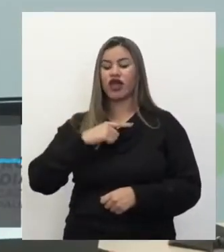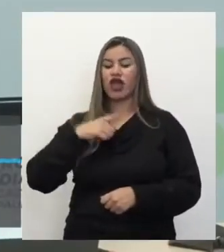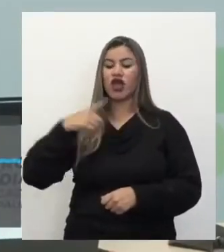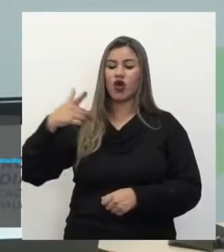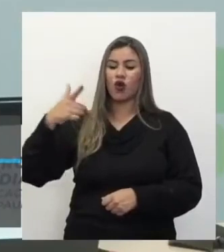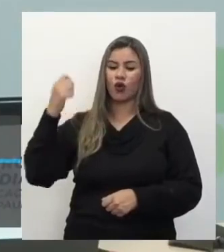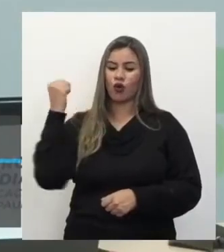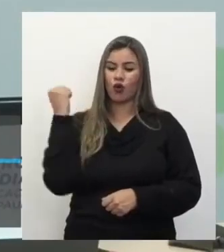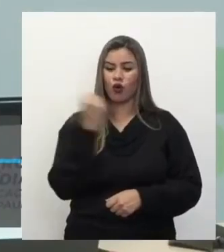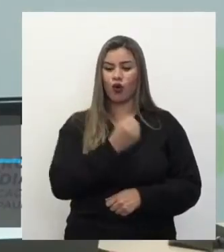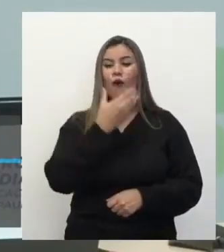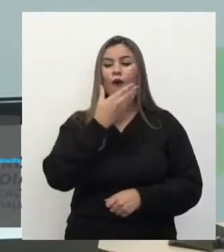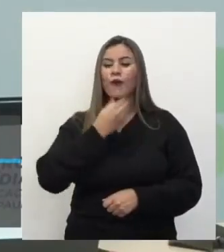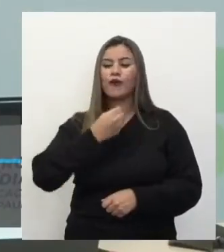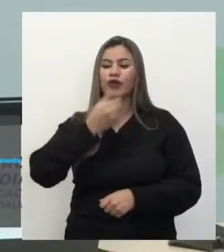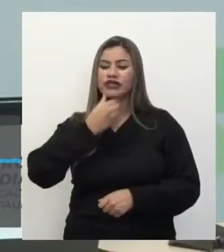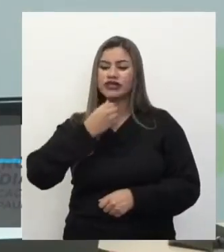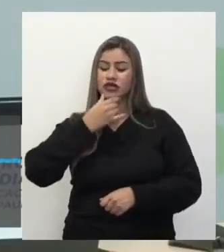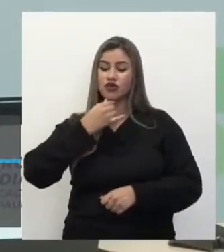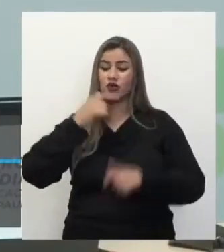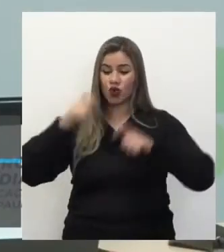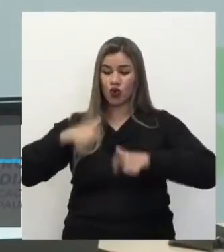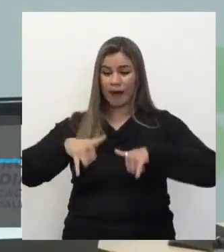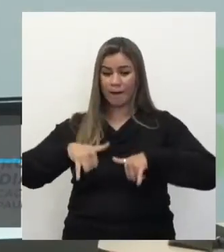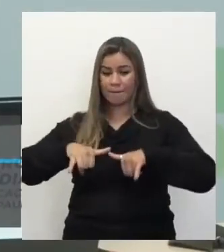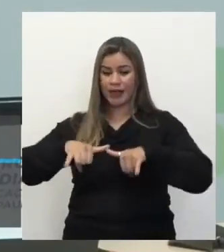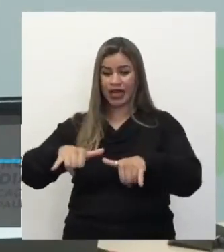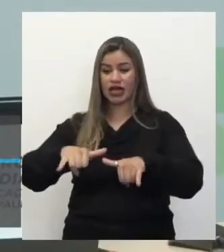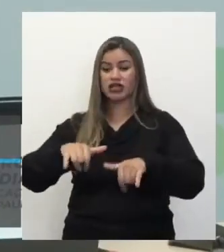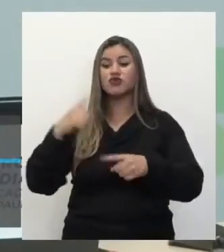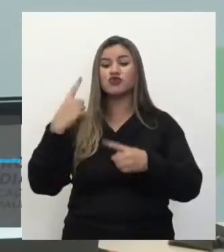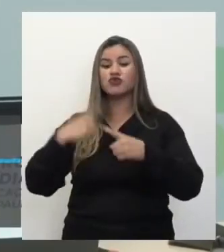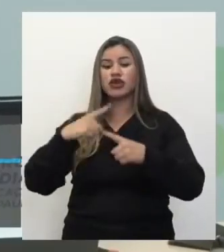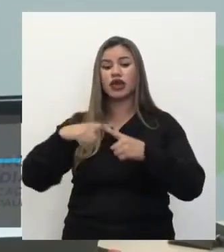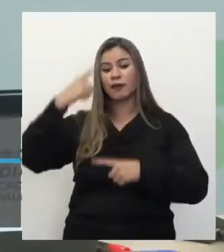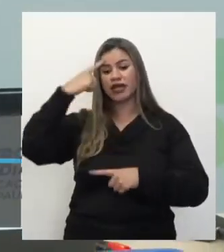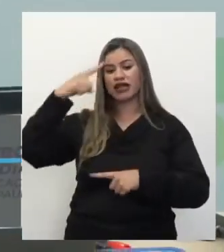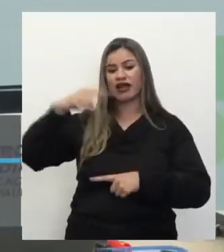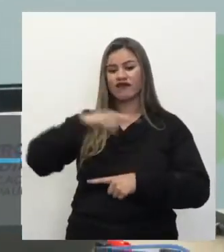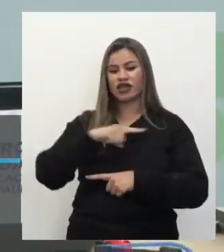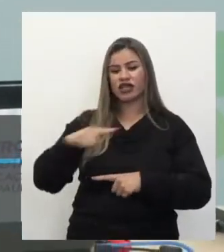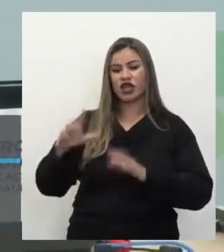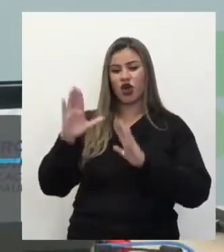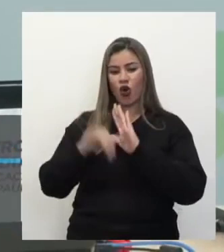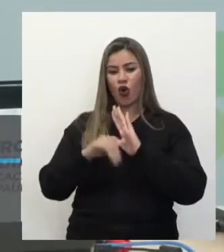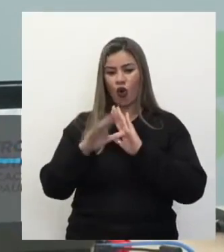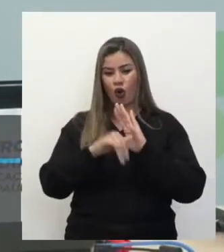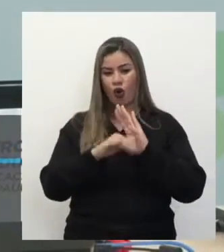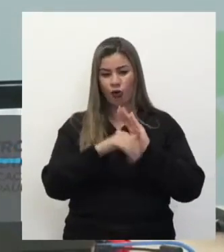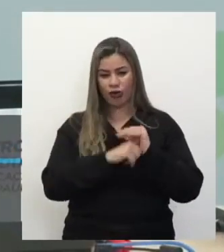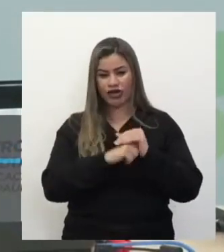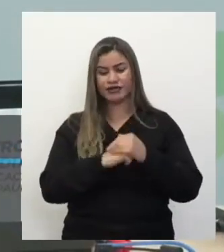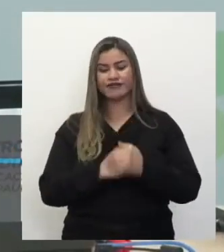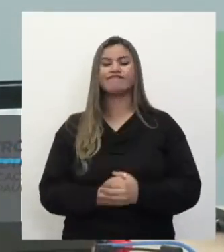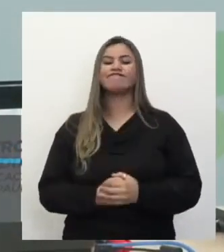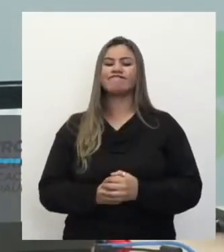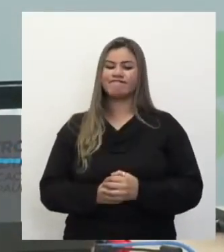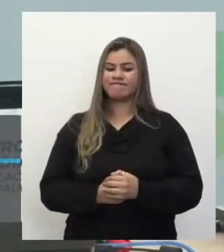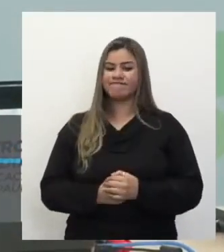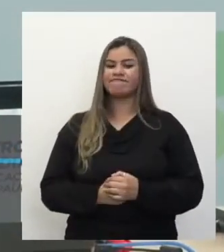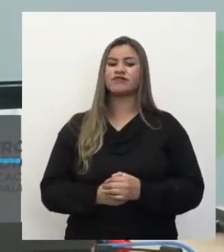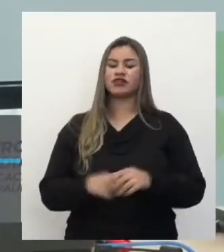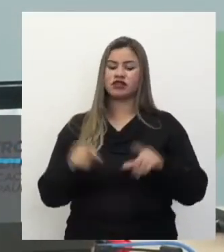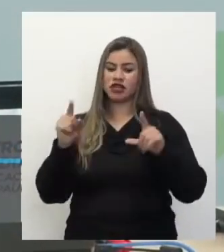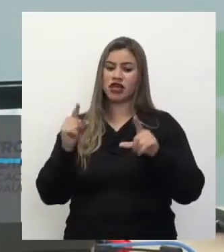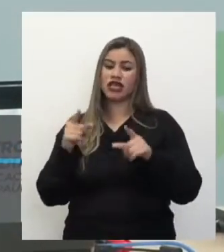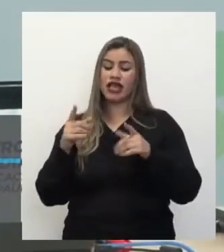num supermercado nos Estados Unidos, porque pensavam ali que ele estava roubando e assassinou um menino sem ouvi-lo, assim como foi com George